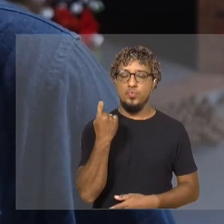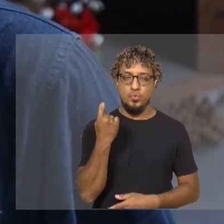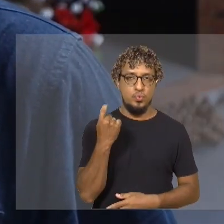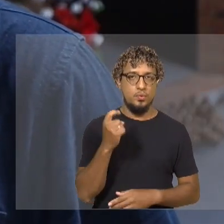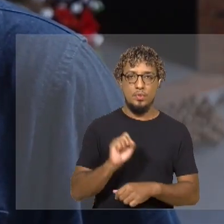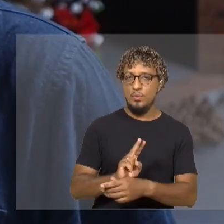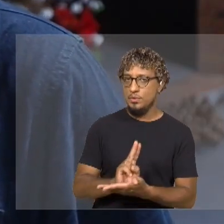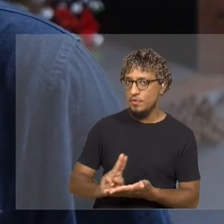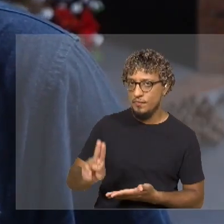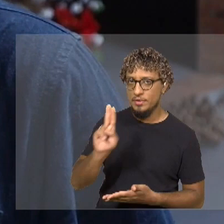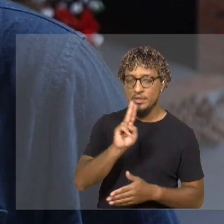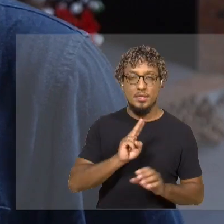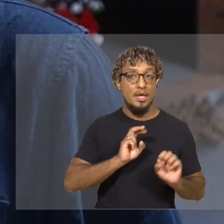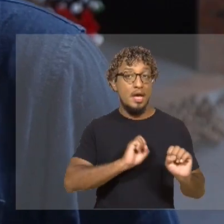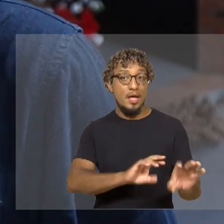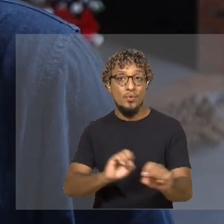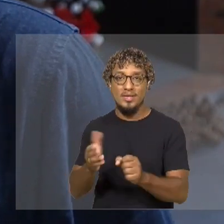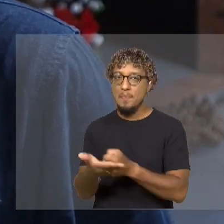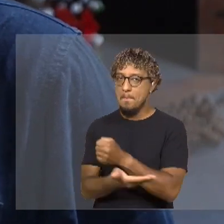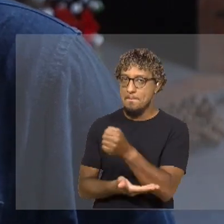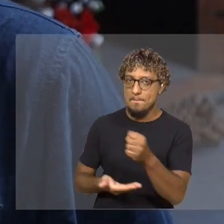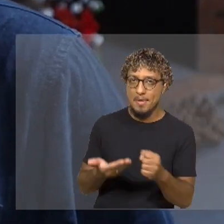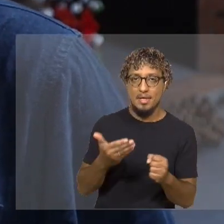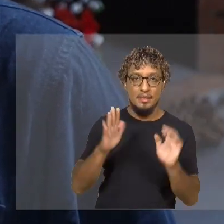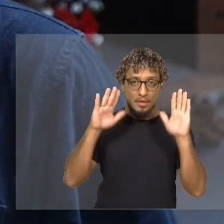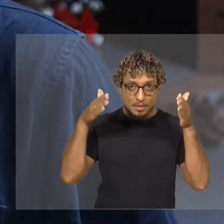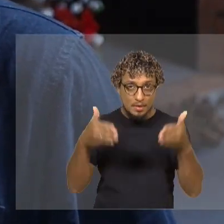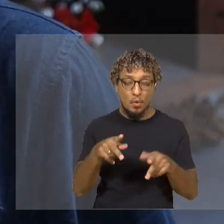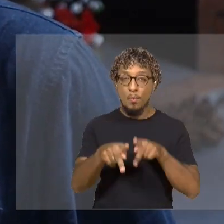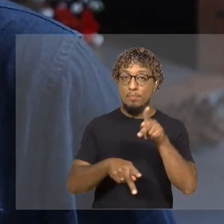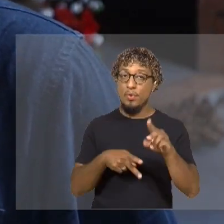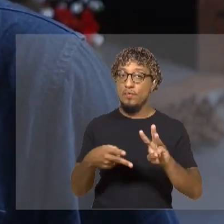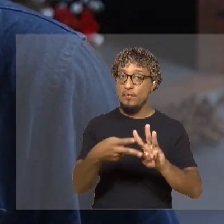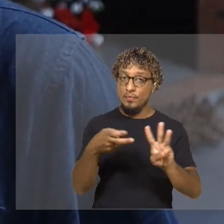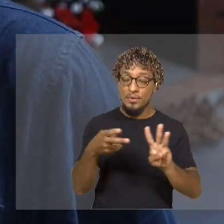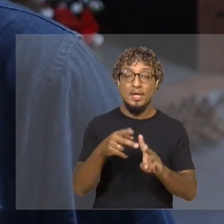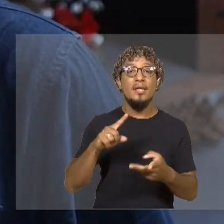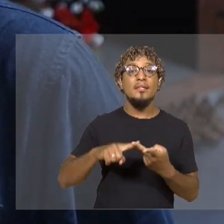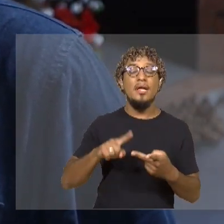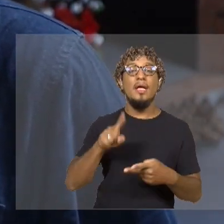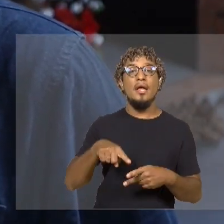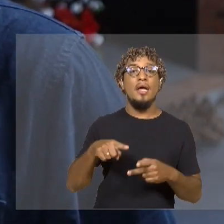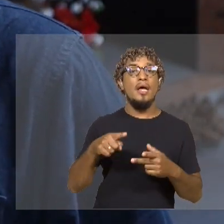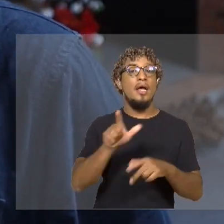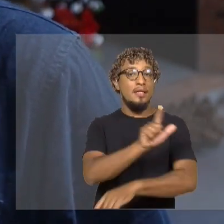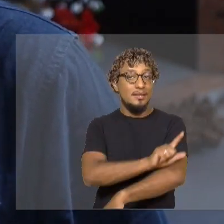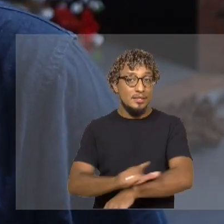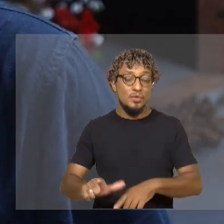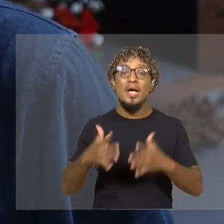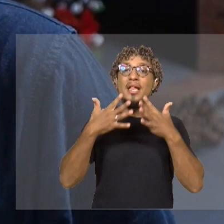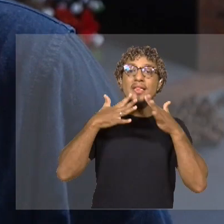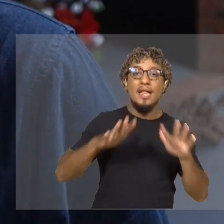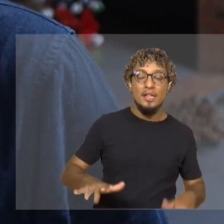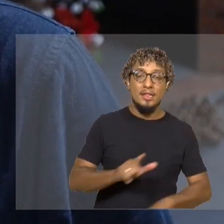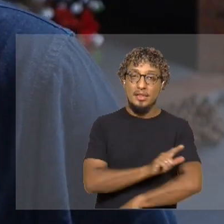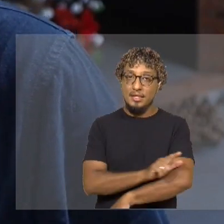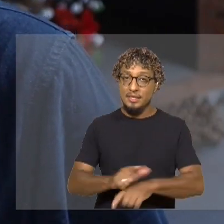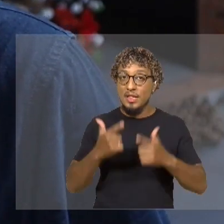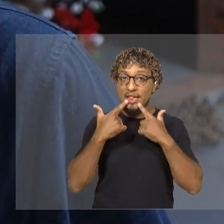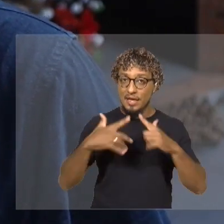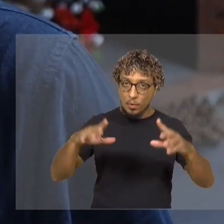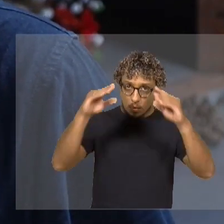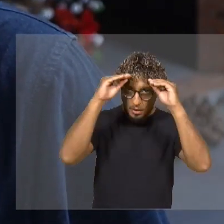de licenciatura básica para a educação indígena. Os cursos são a licenciatura da natureza, né? Licenciatura em linguagem